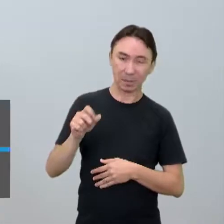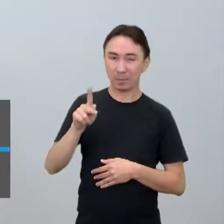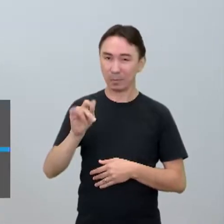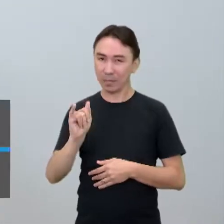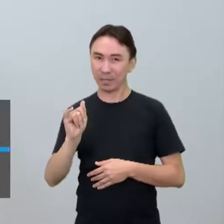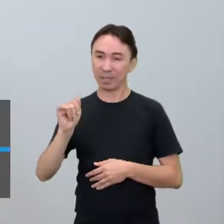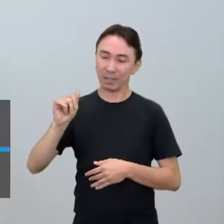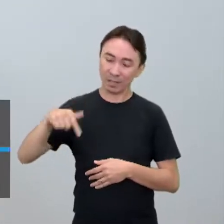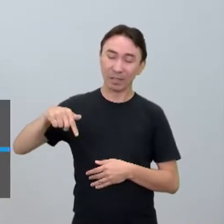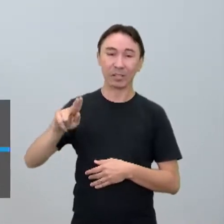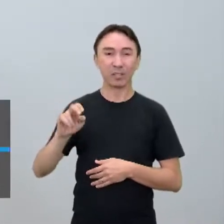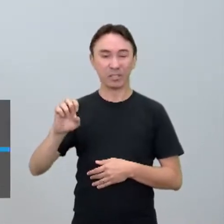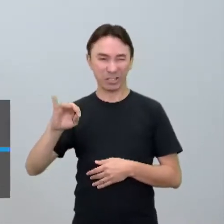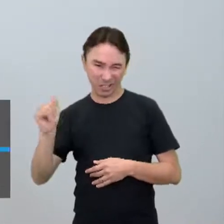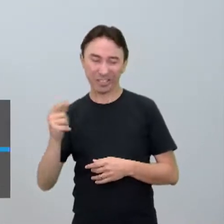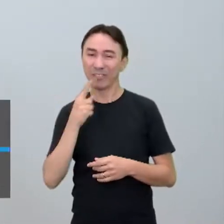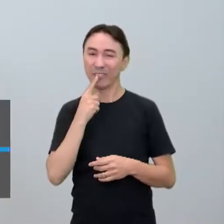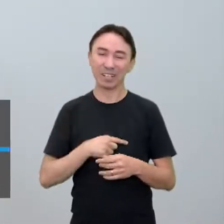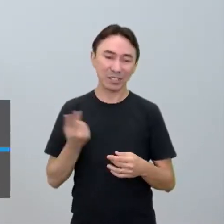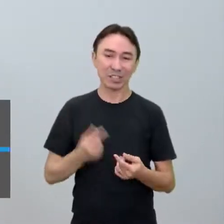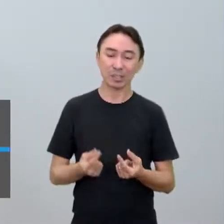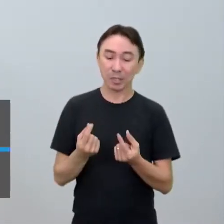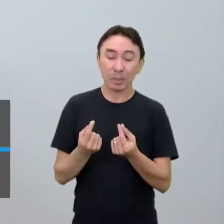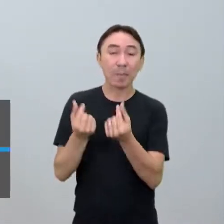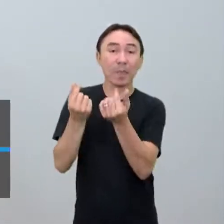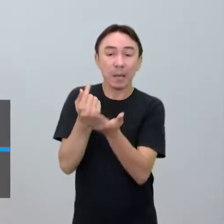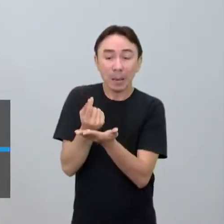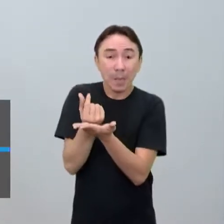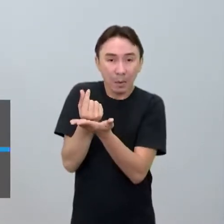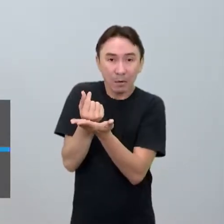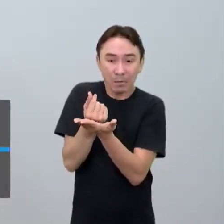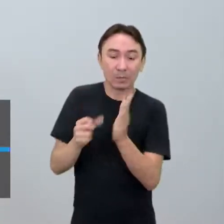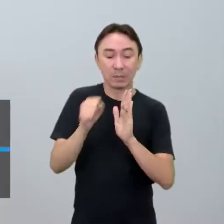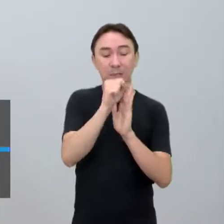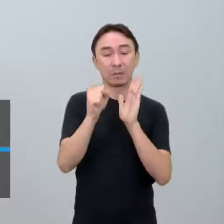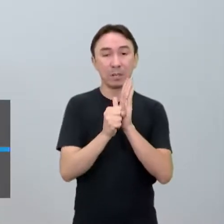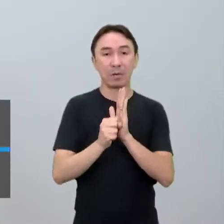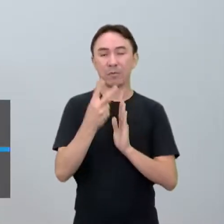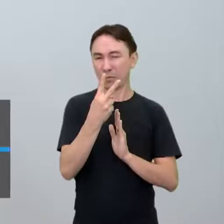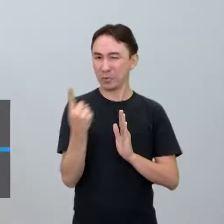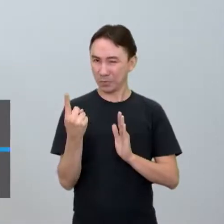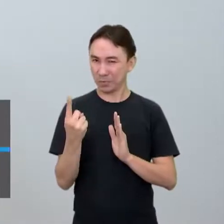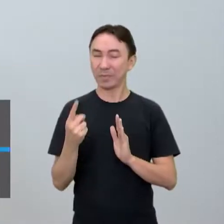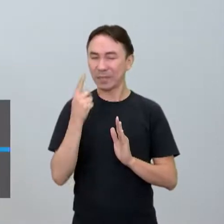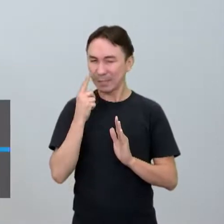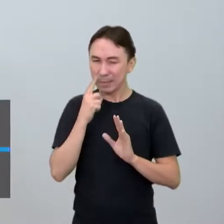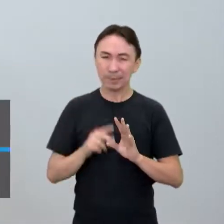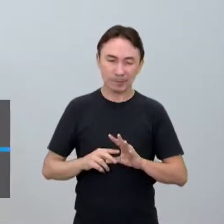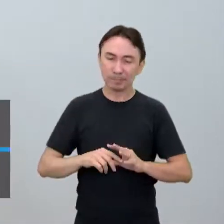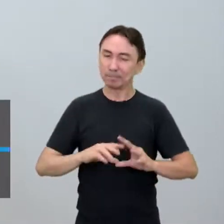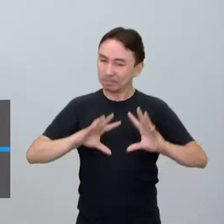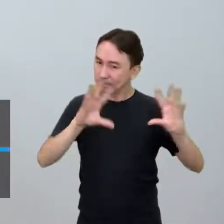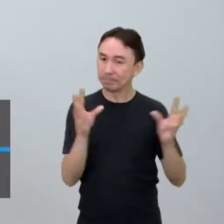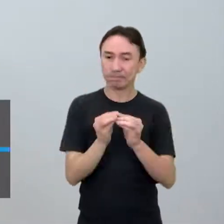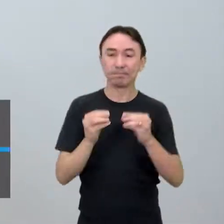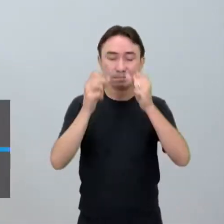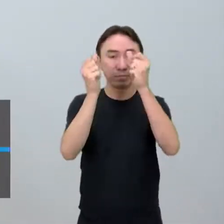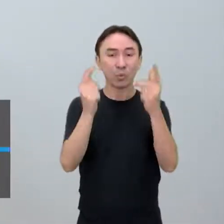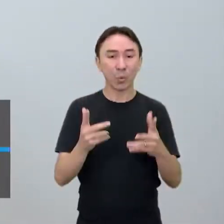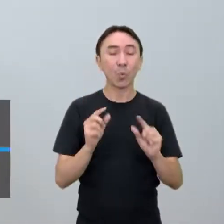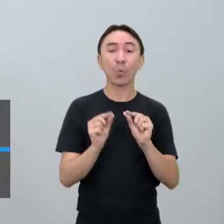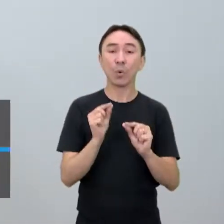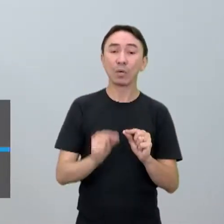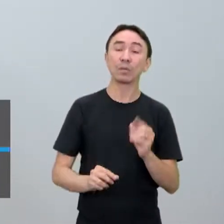um mapeamento, e é um mapeamento bastante global e contemporâneo. E ele descobre que na sociedade capitalista,